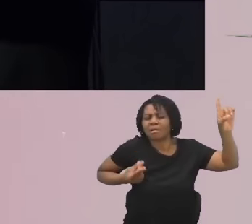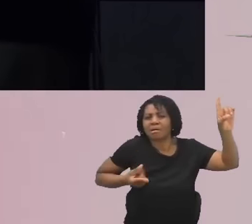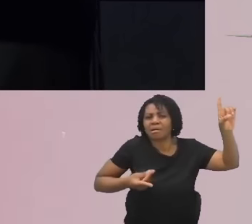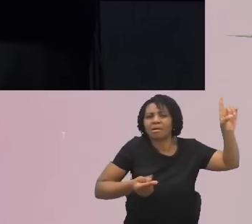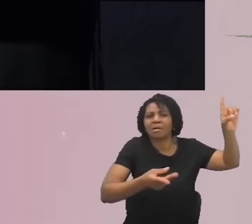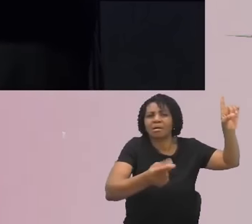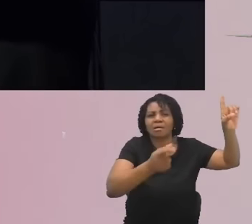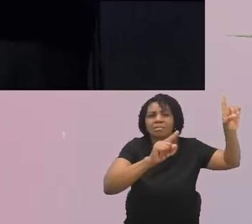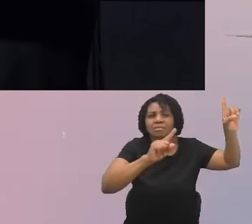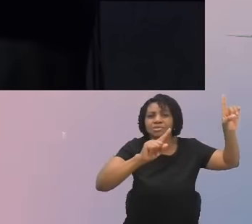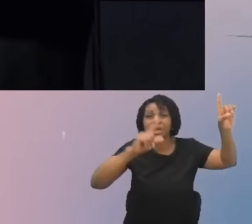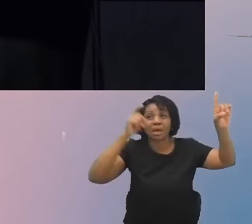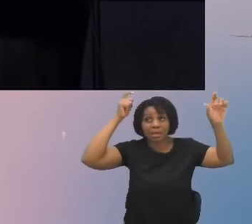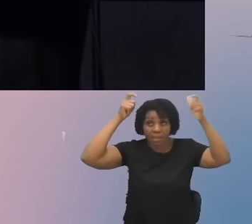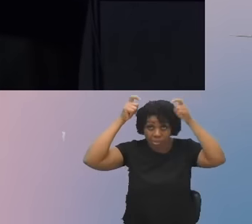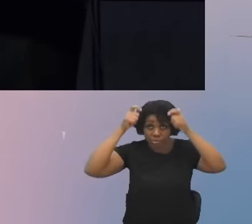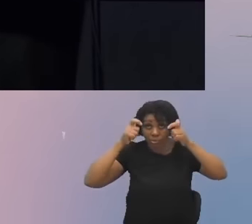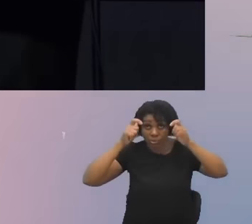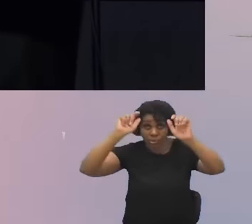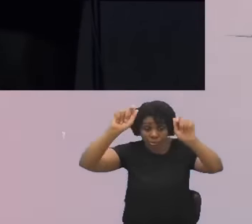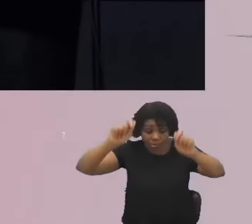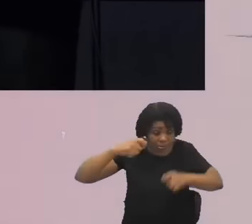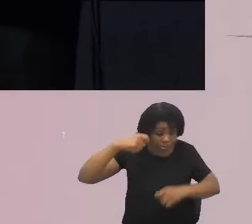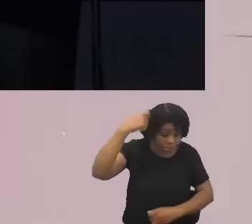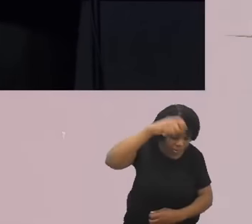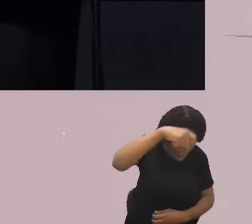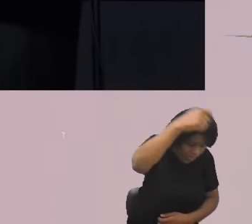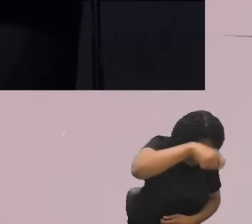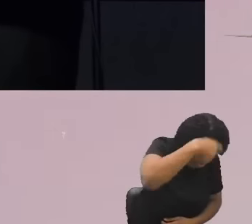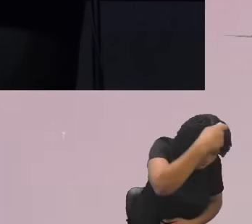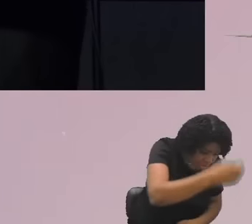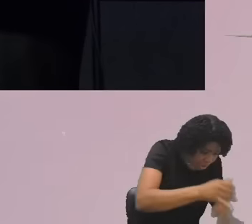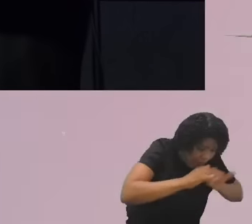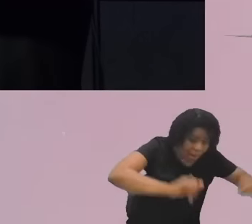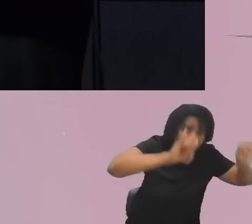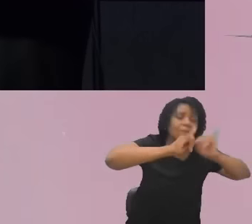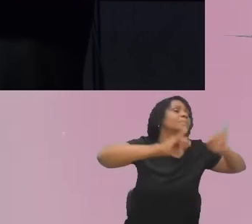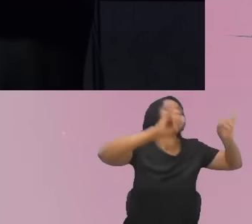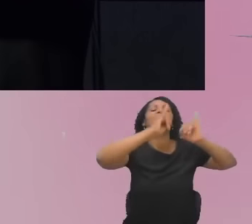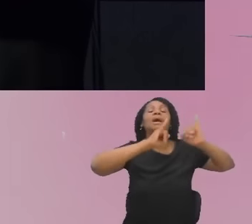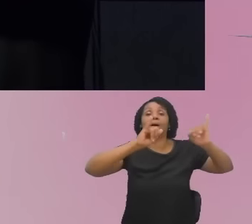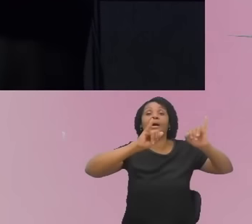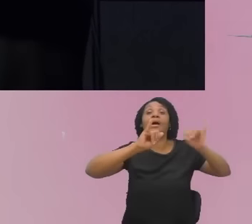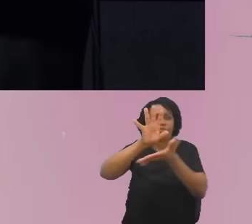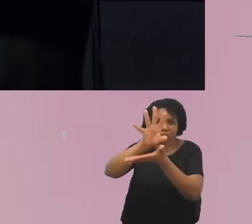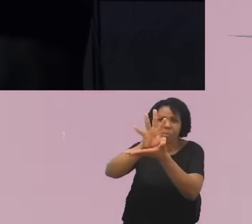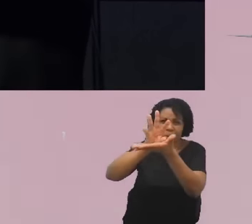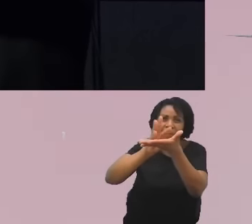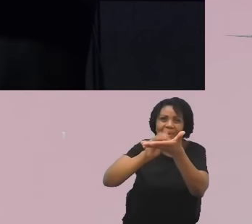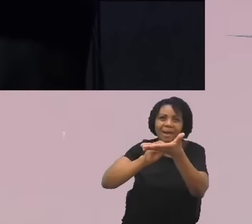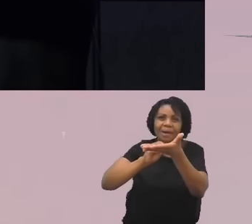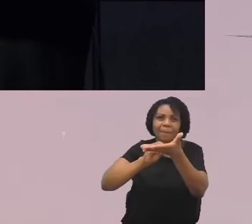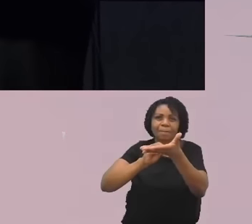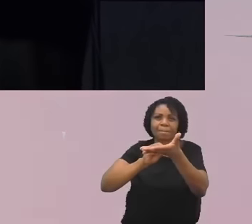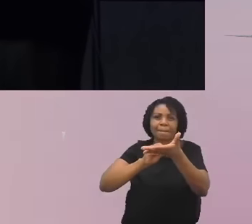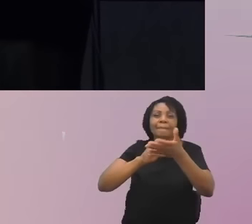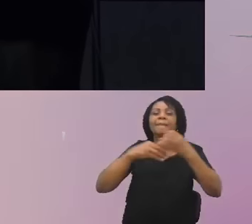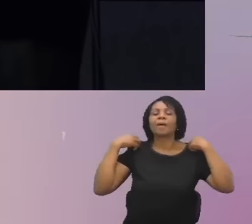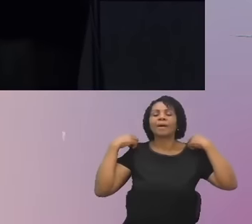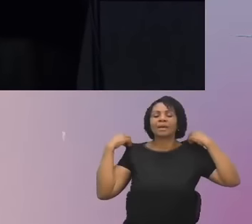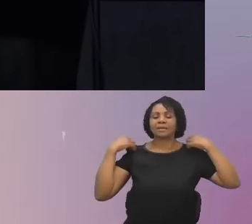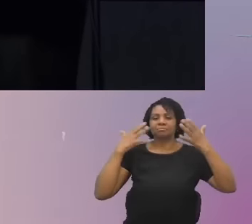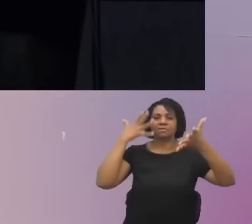e depositarão as suas coroas diante do trono, proclamando, Agora você vai falar junto comigo. Levanta sua